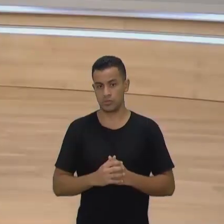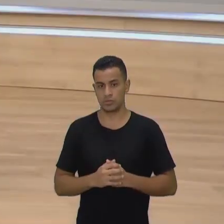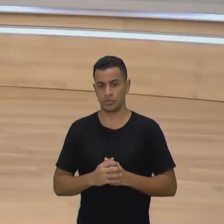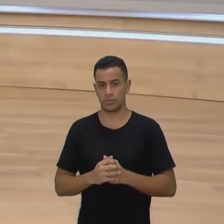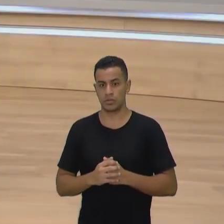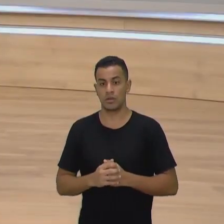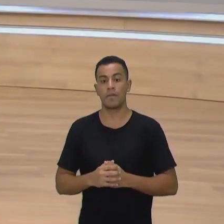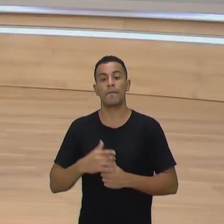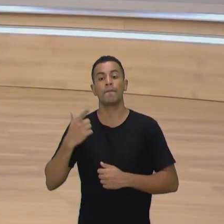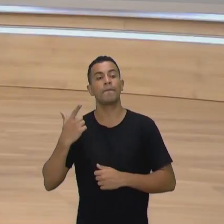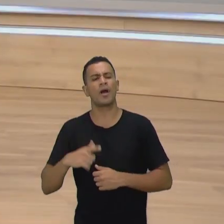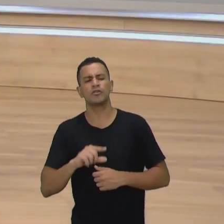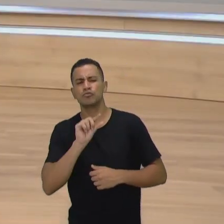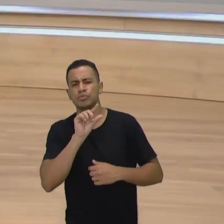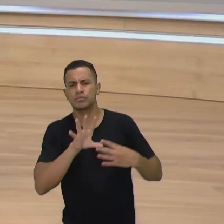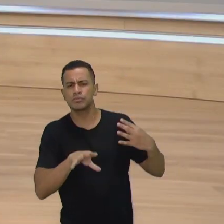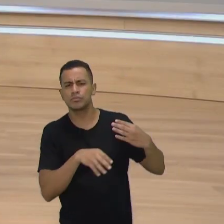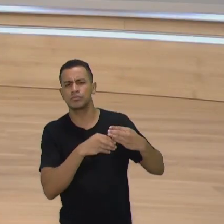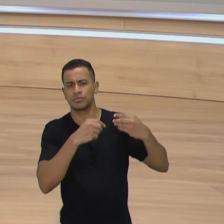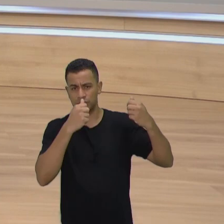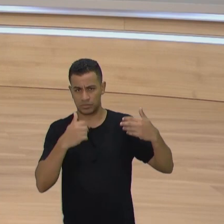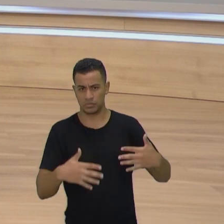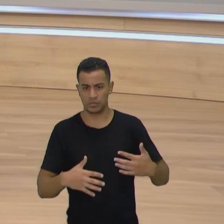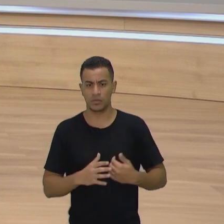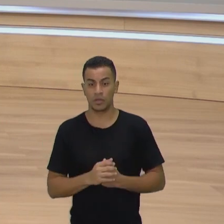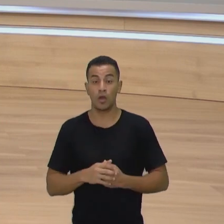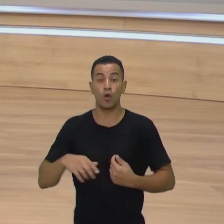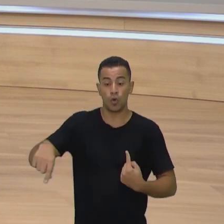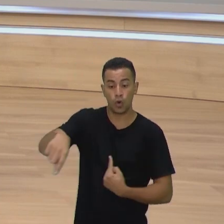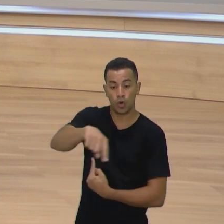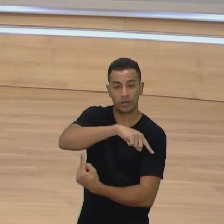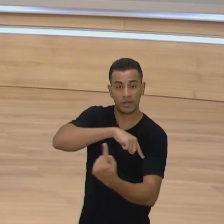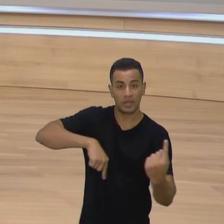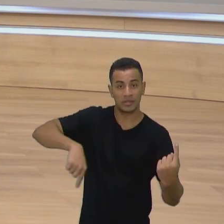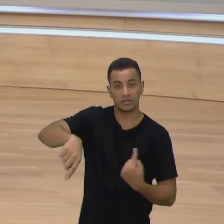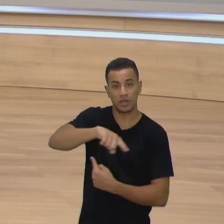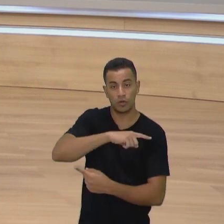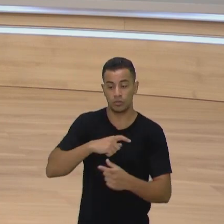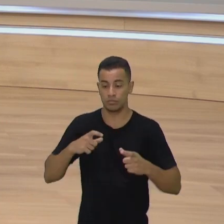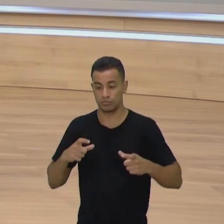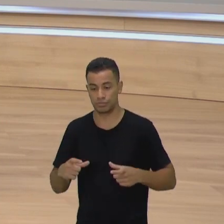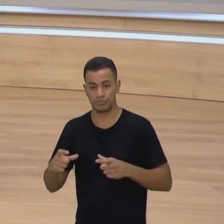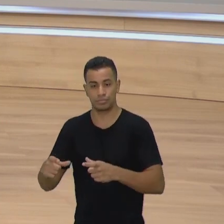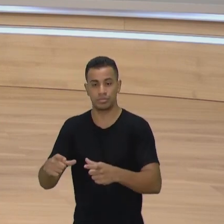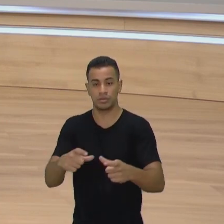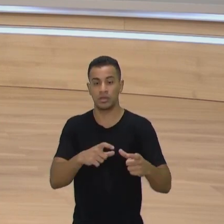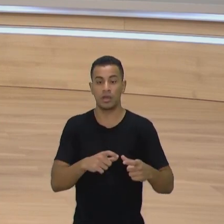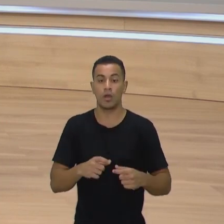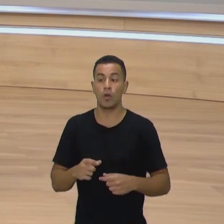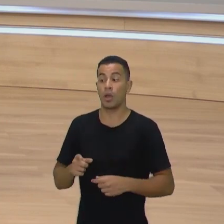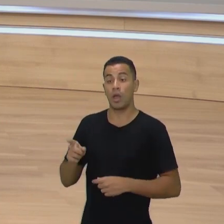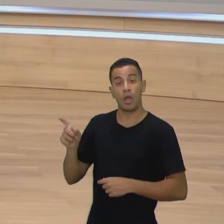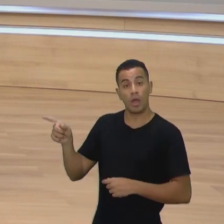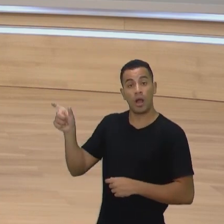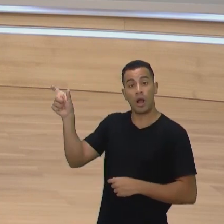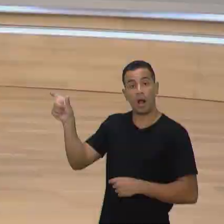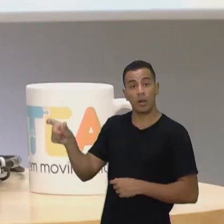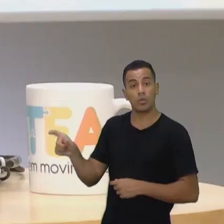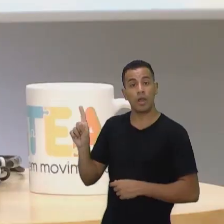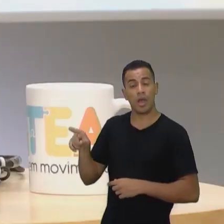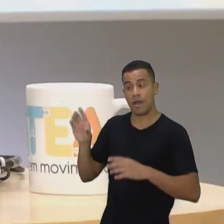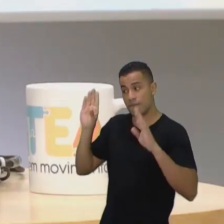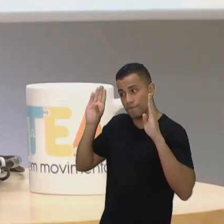por estação, Ana, ele coloca o estudante como o centro do processo. Sim. Isso é muito importante,